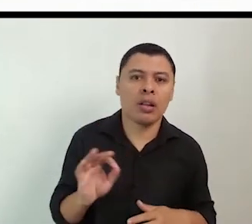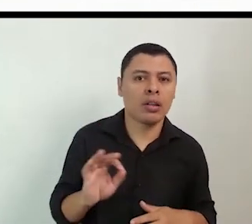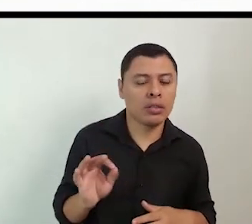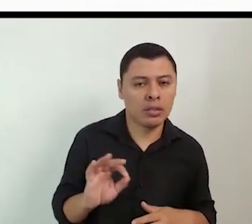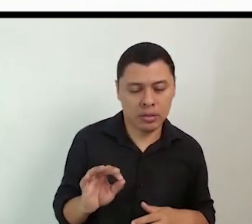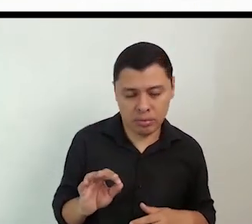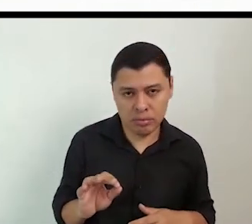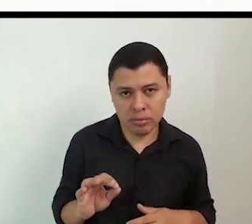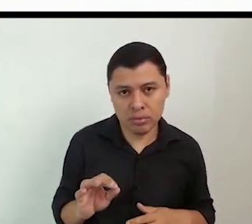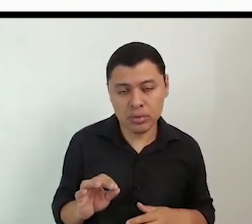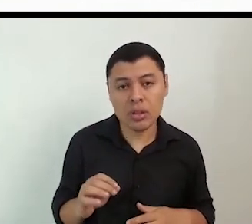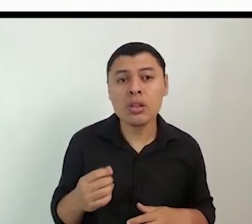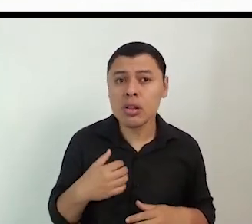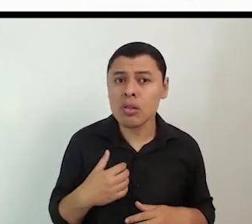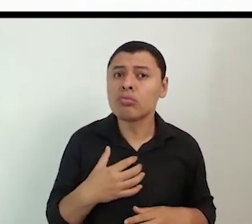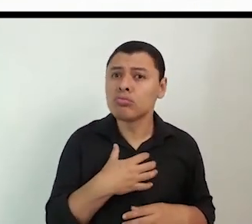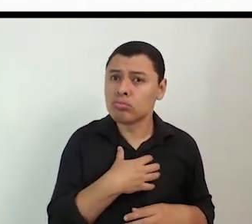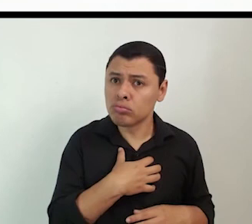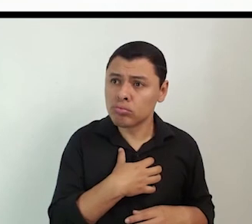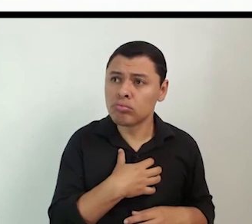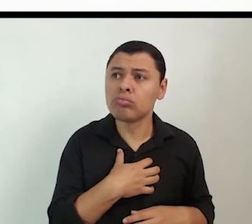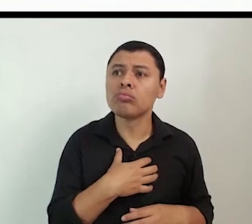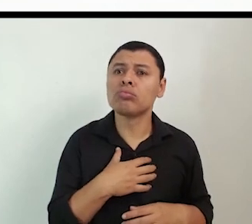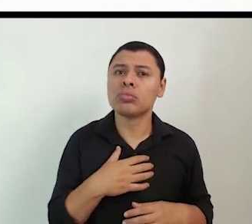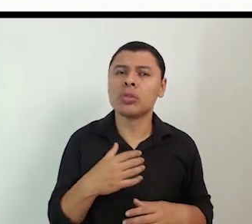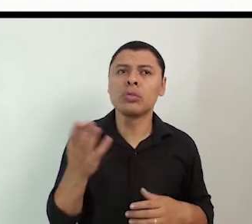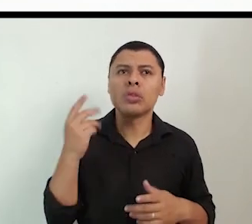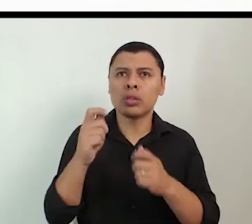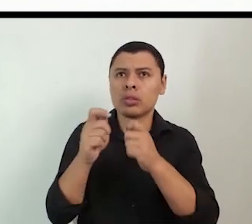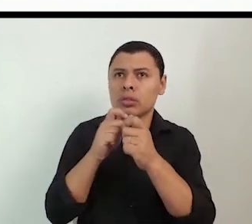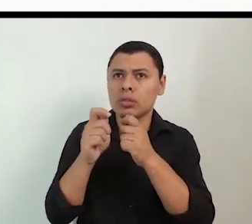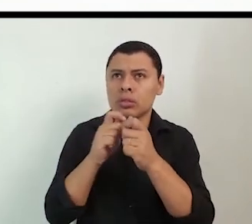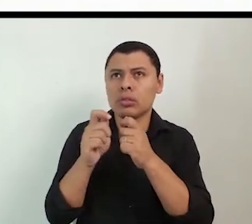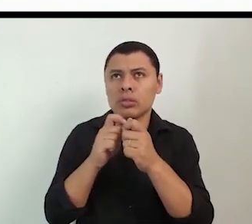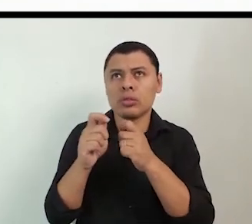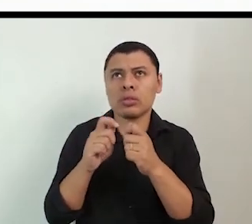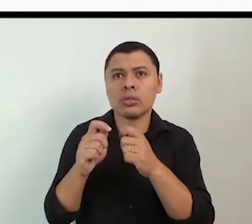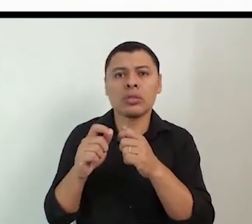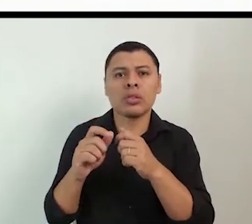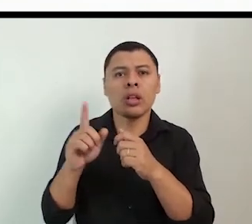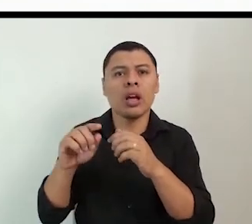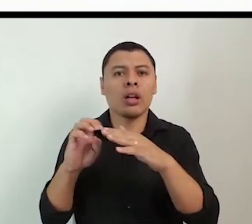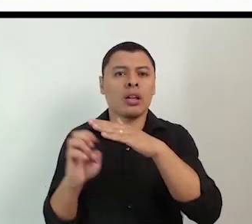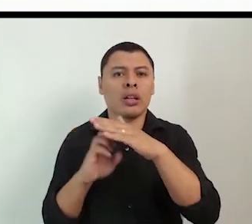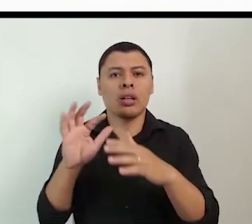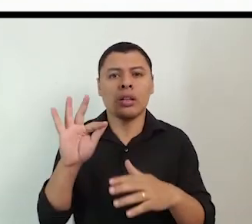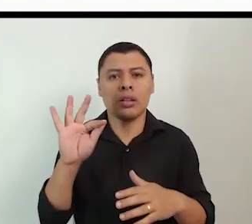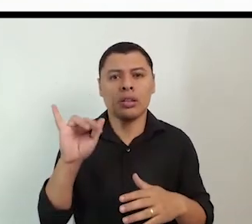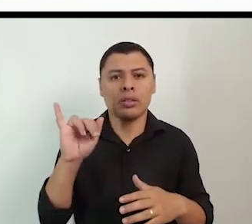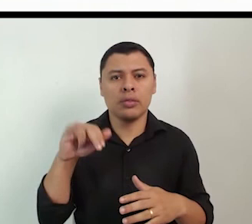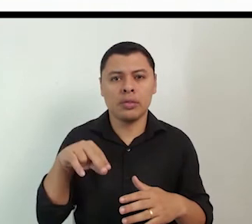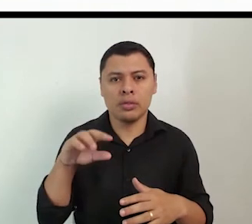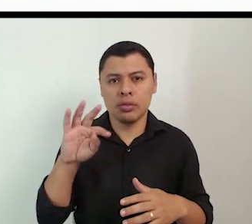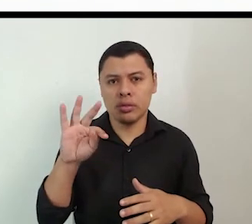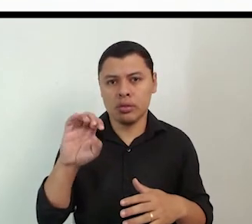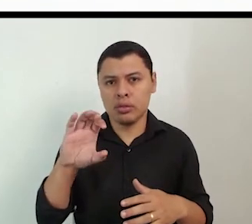Eu senti uma abertura muito grande. Até meu último processo seletivo foi numa fintech, que eu estou trabalhando lá até